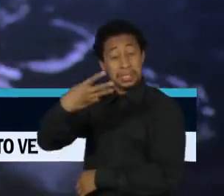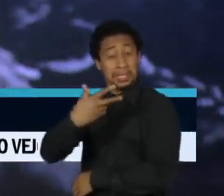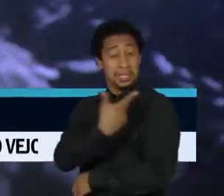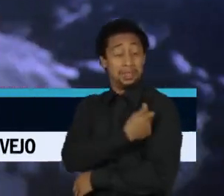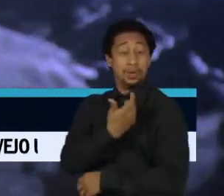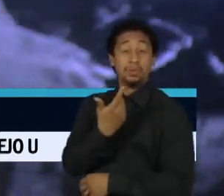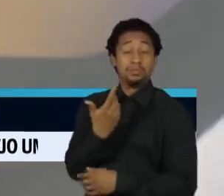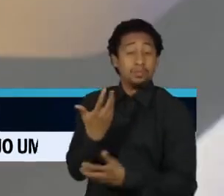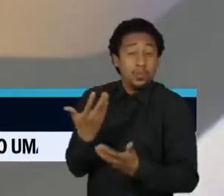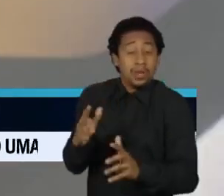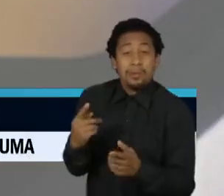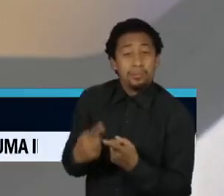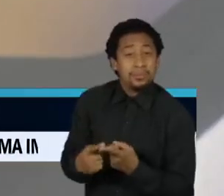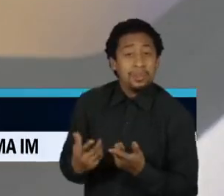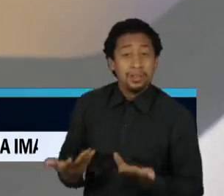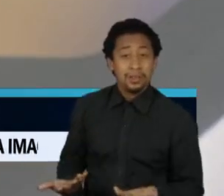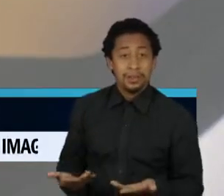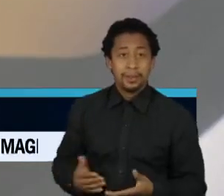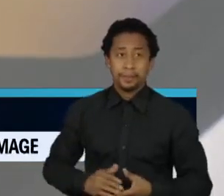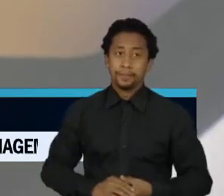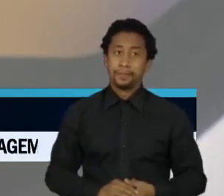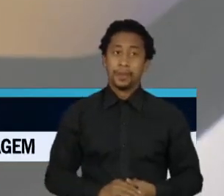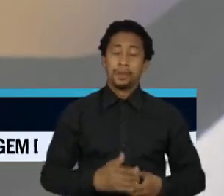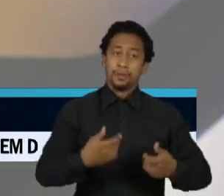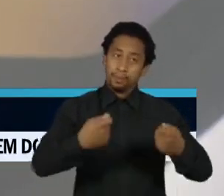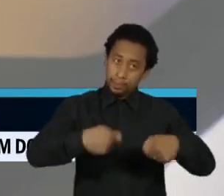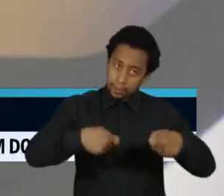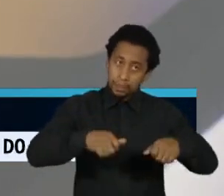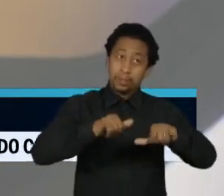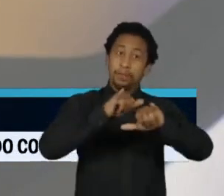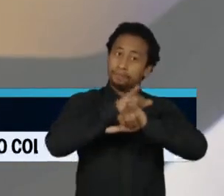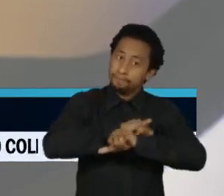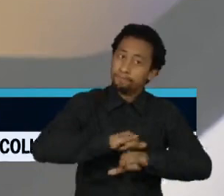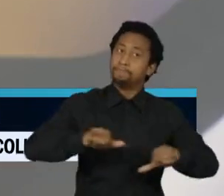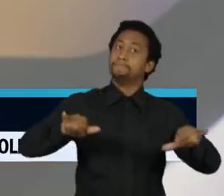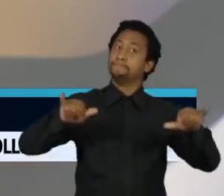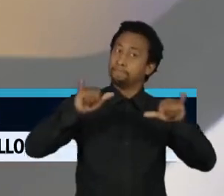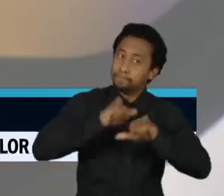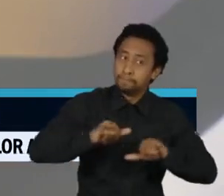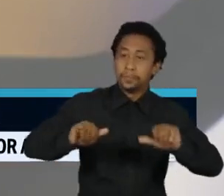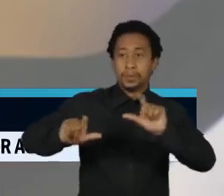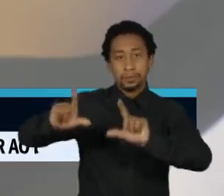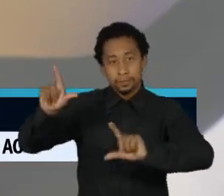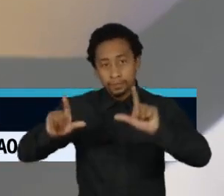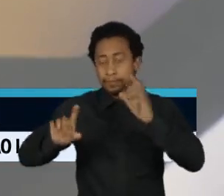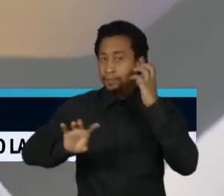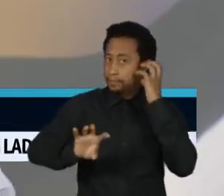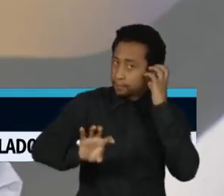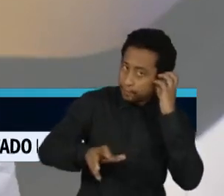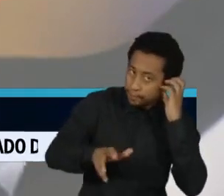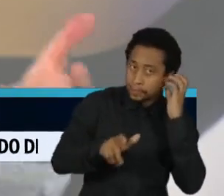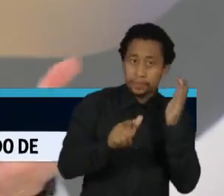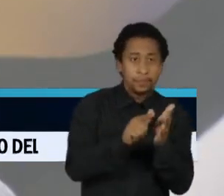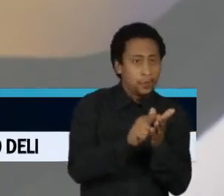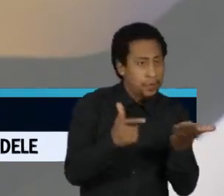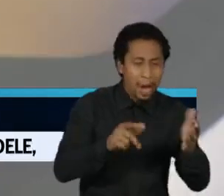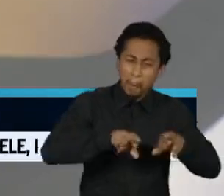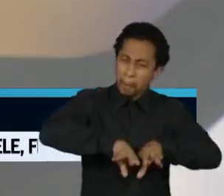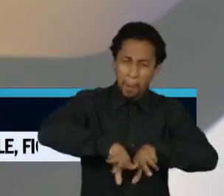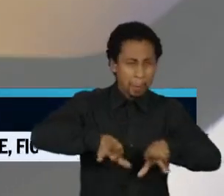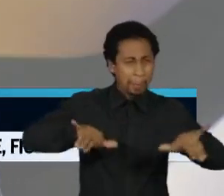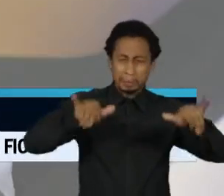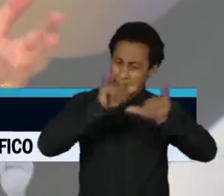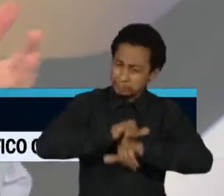foi se vacinar? Precisa de propaganda. Veja, nenhuma vacina que a gente faz